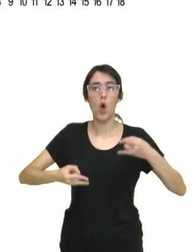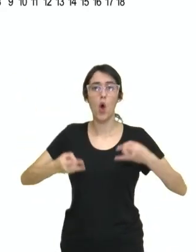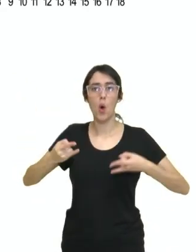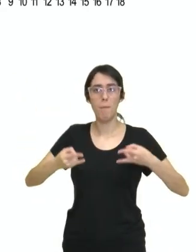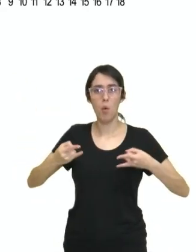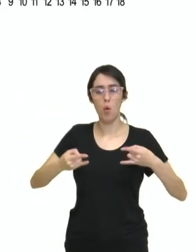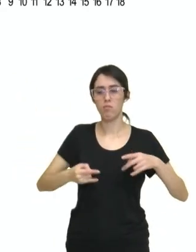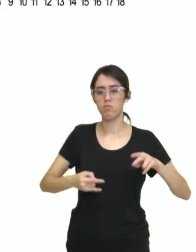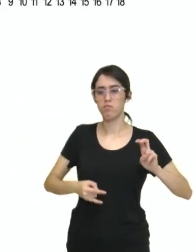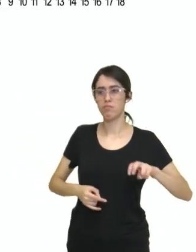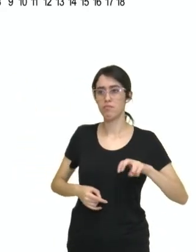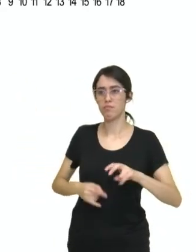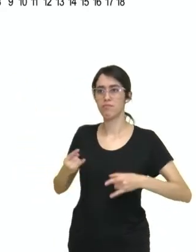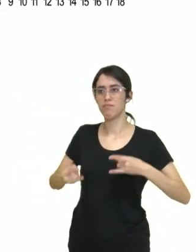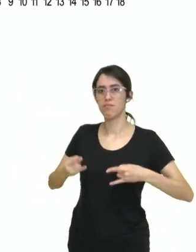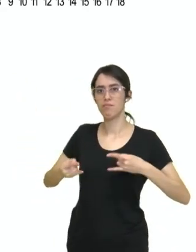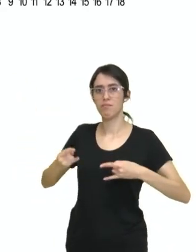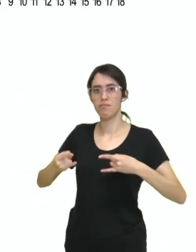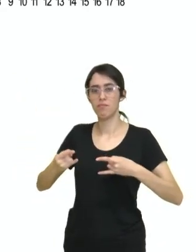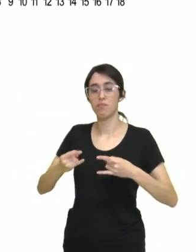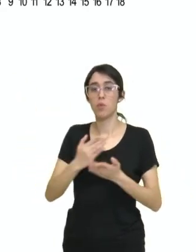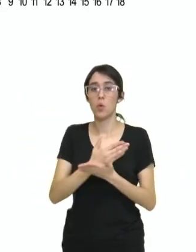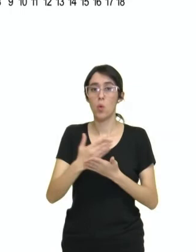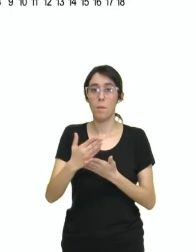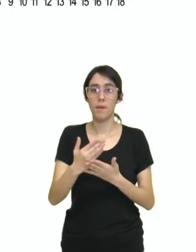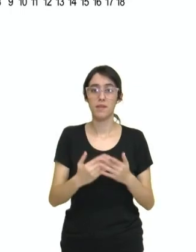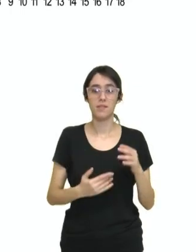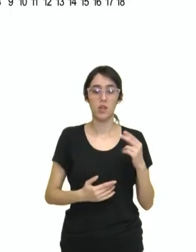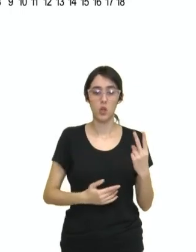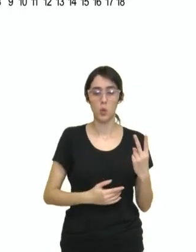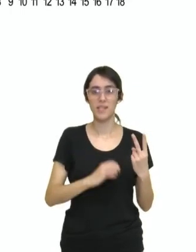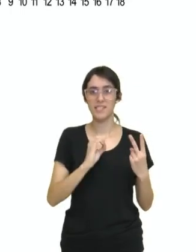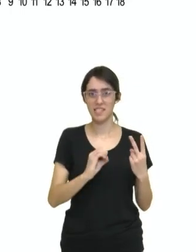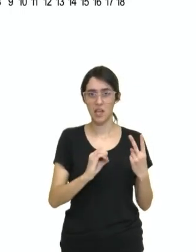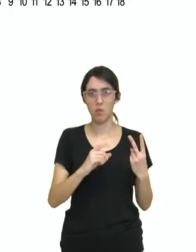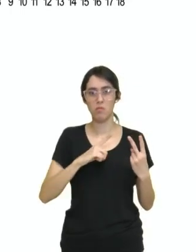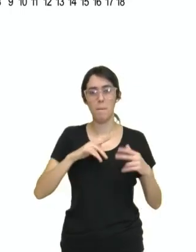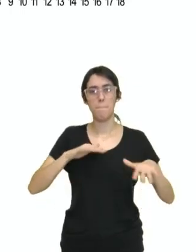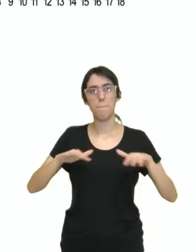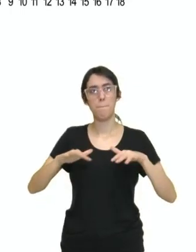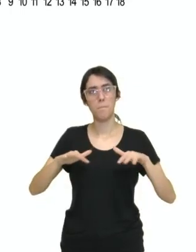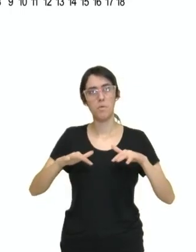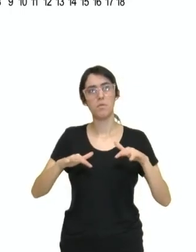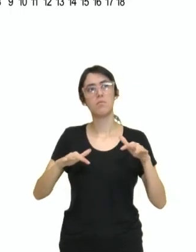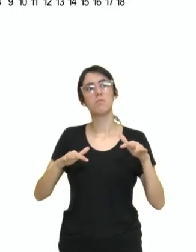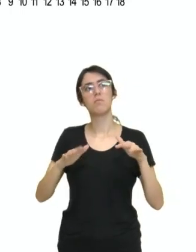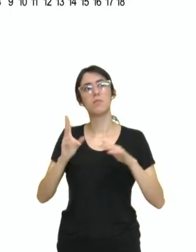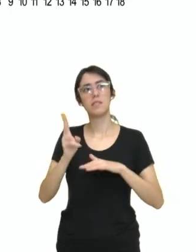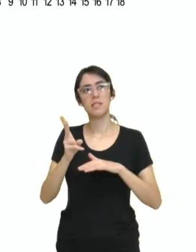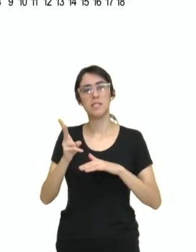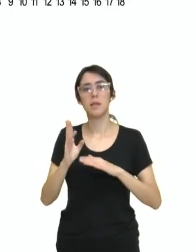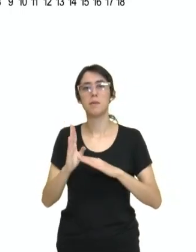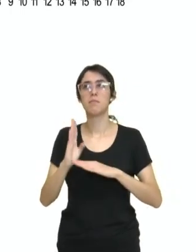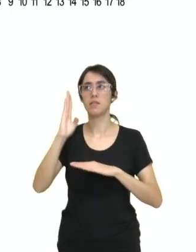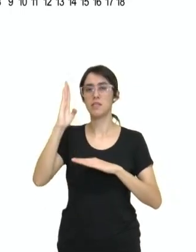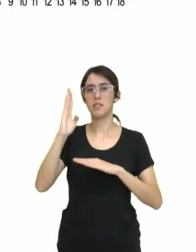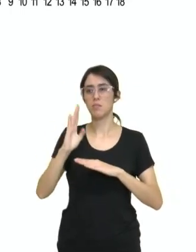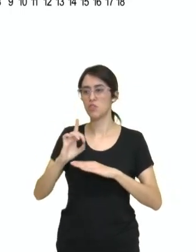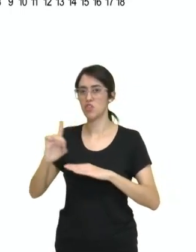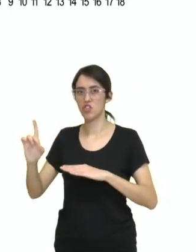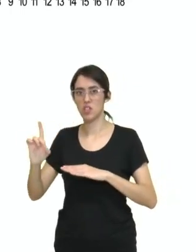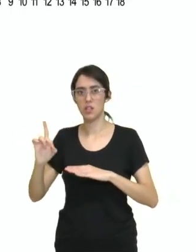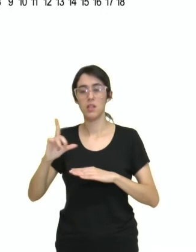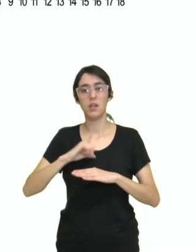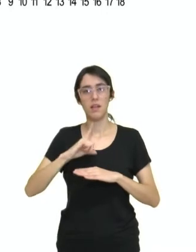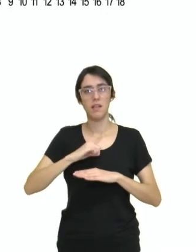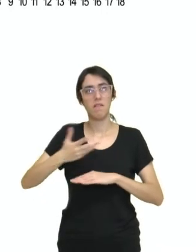que parte do ponto 2 e 0, movimentando-se para cima e para a direita, com uma velocidade de 1